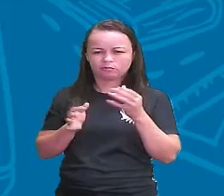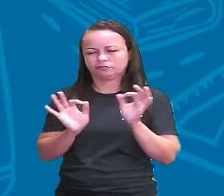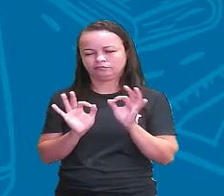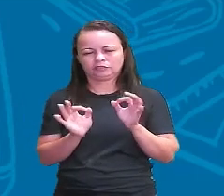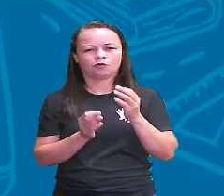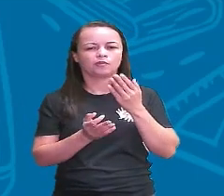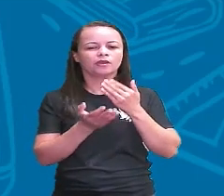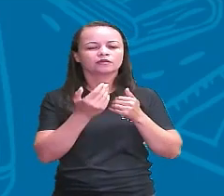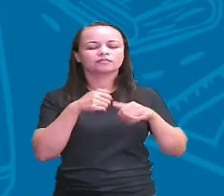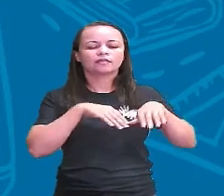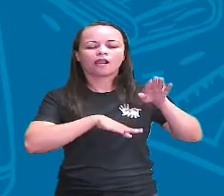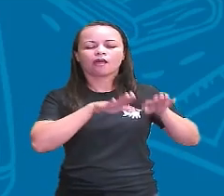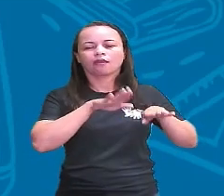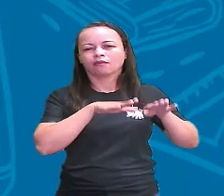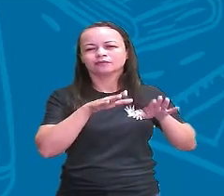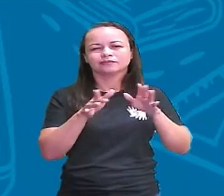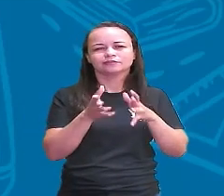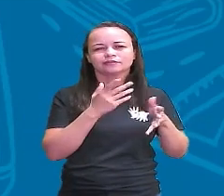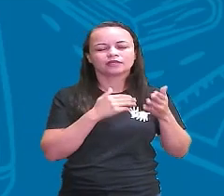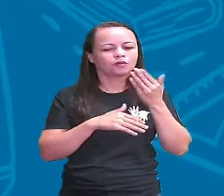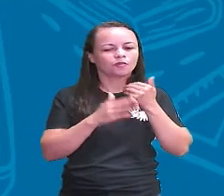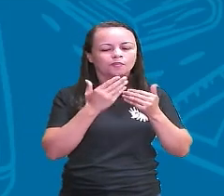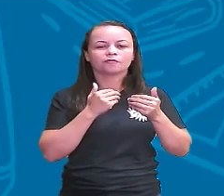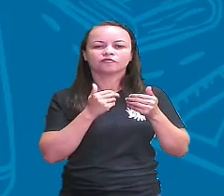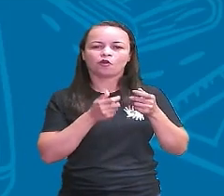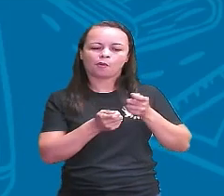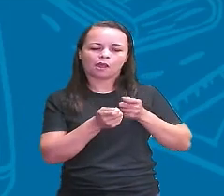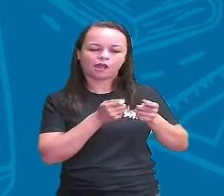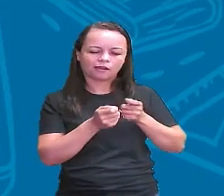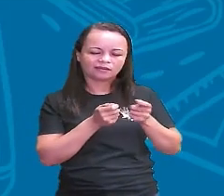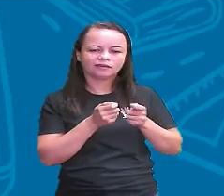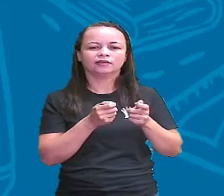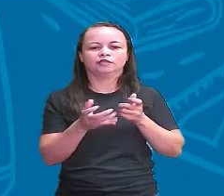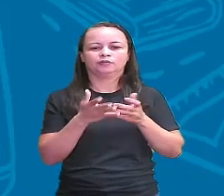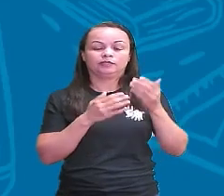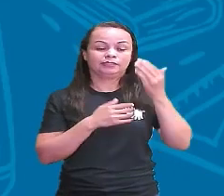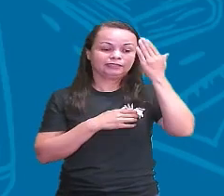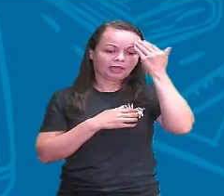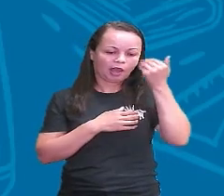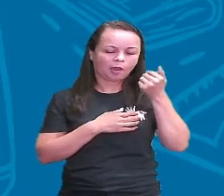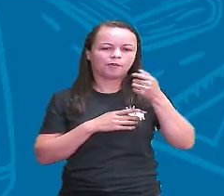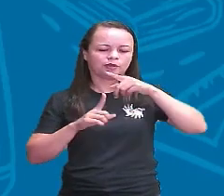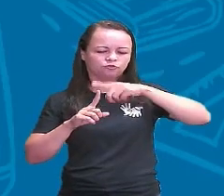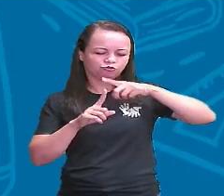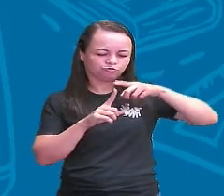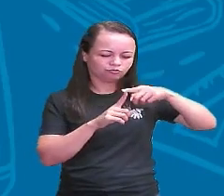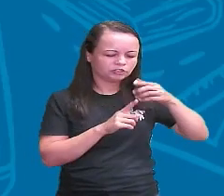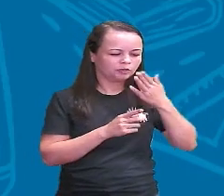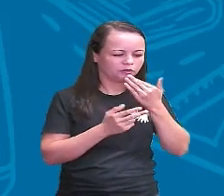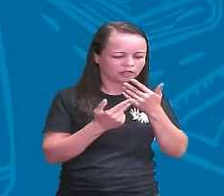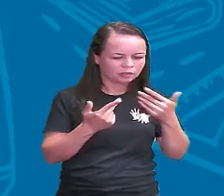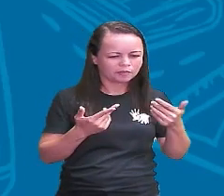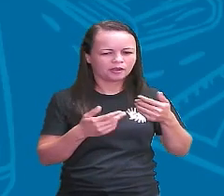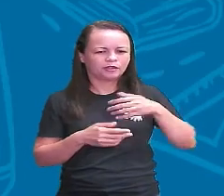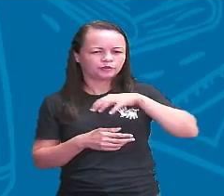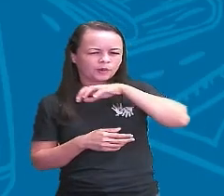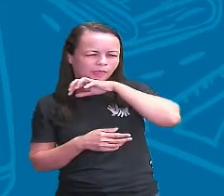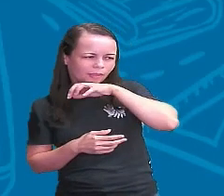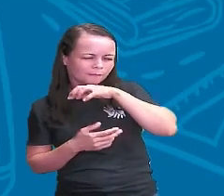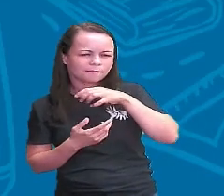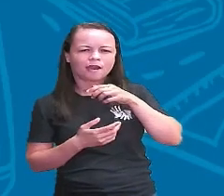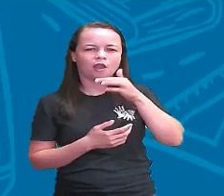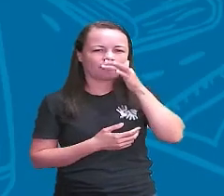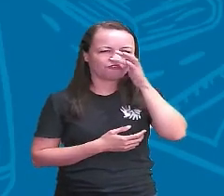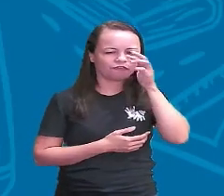forma balanceada, de forma equilibrada, sabendo cada tipo de alimento, o alimento de origem animal, de origem vegetal